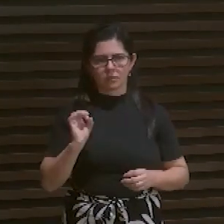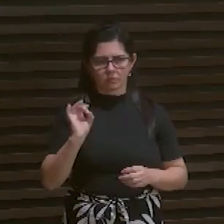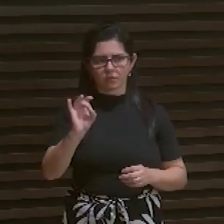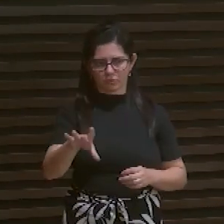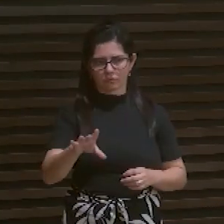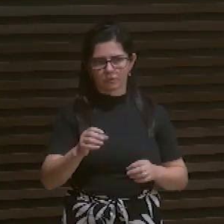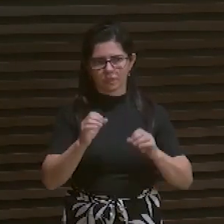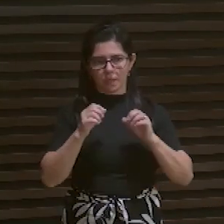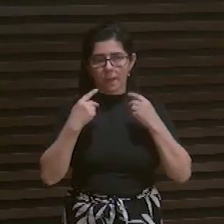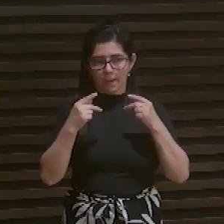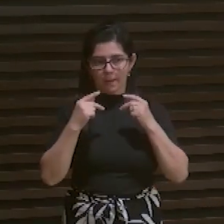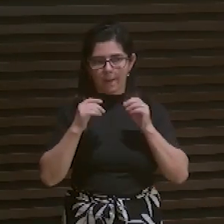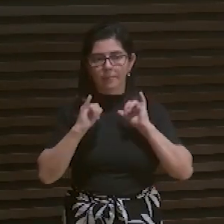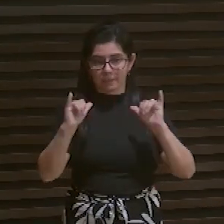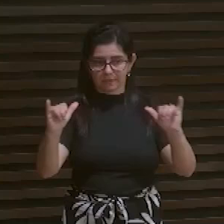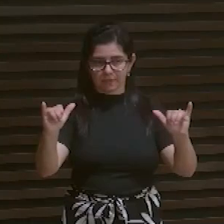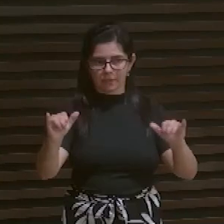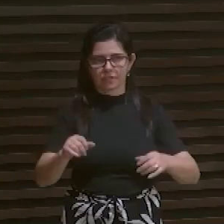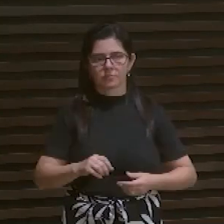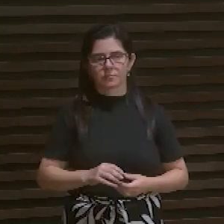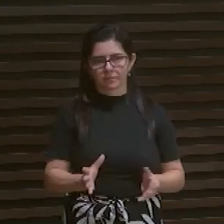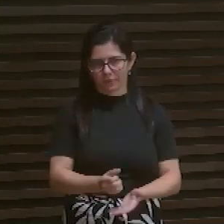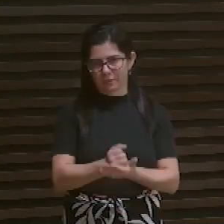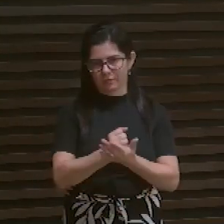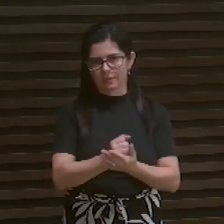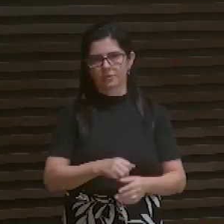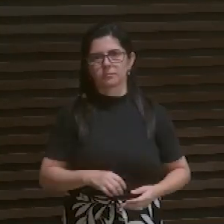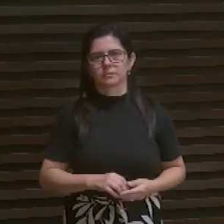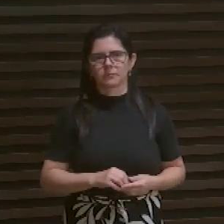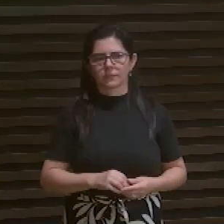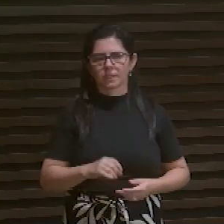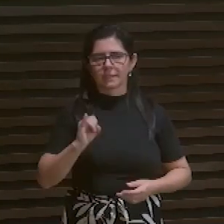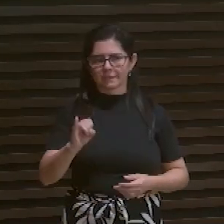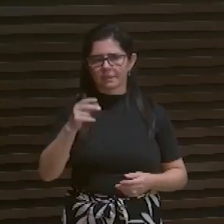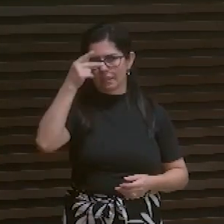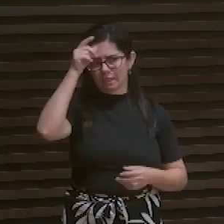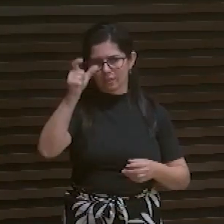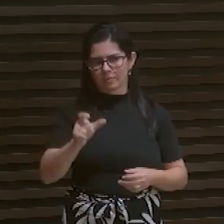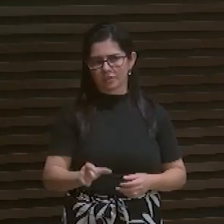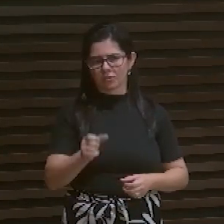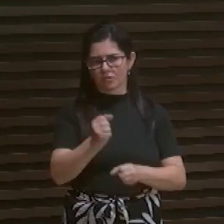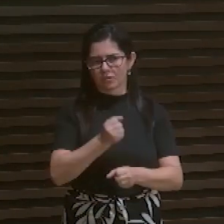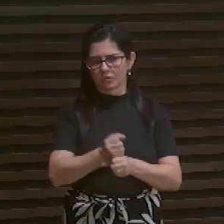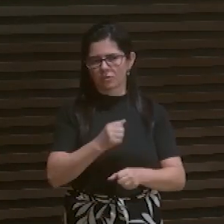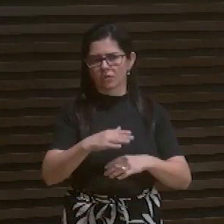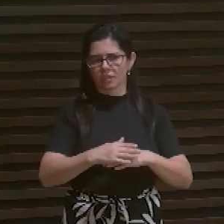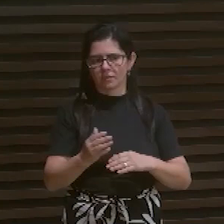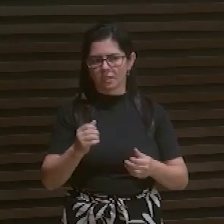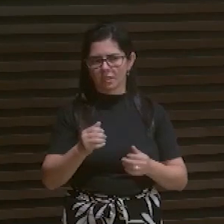seguir. Vamos ler junto? Se alguém constrói sobre esse alicerce usando ouro, prata,